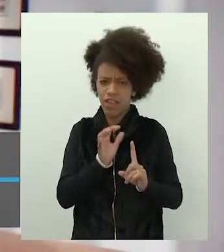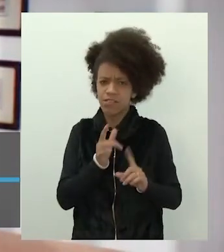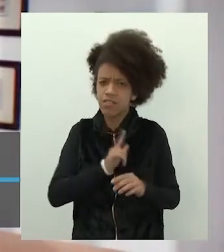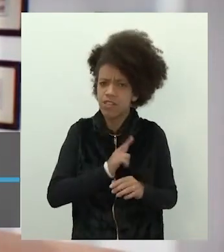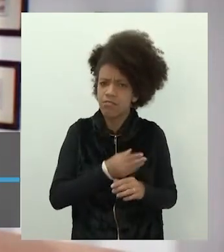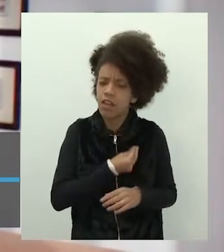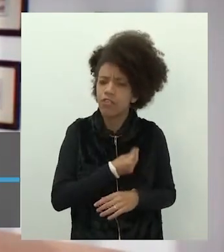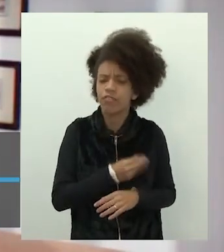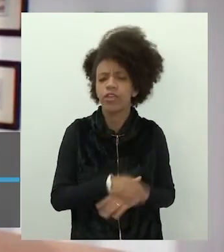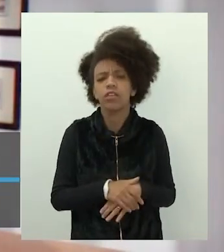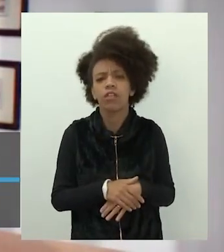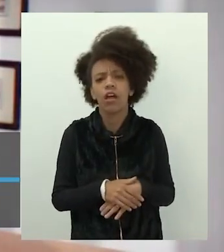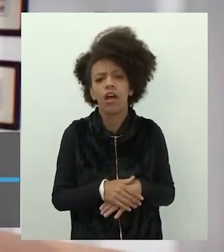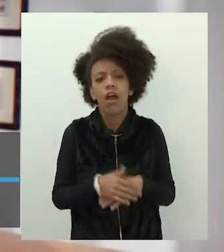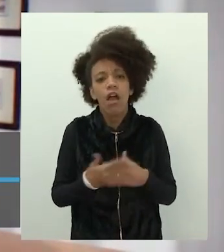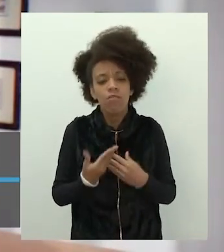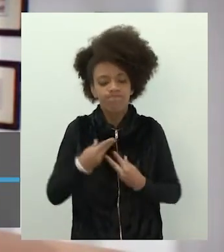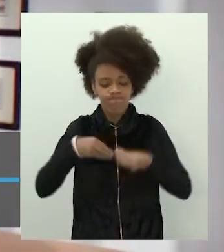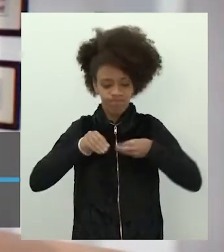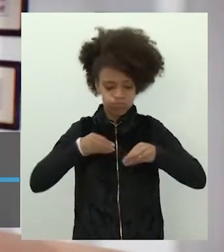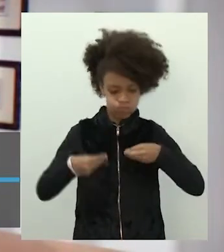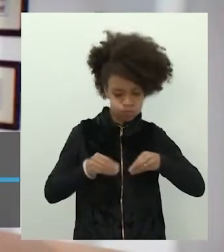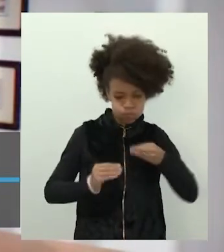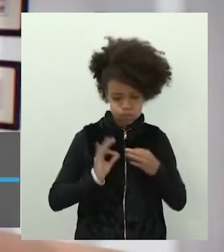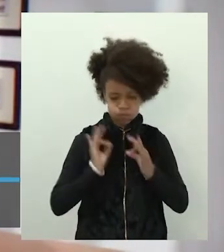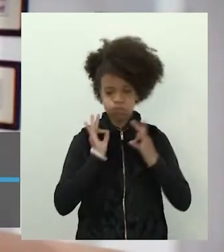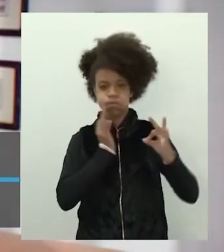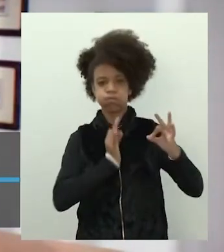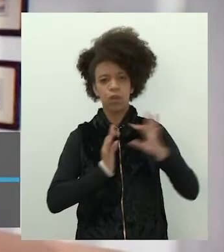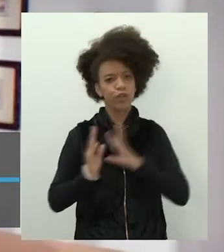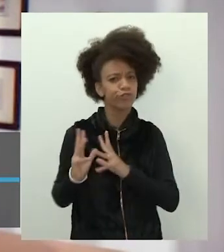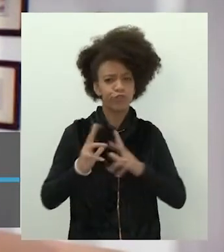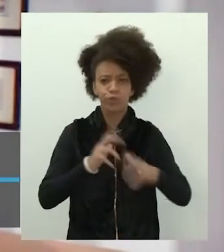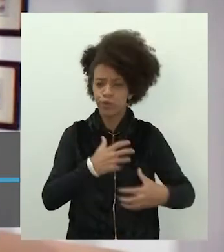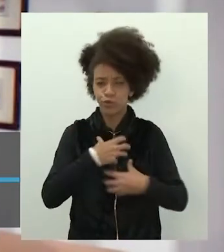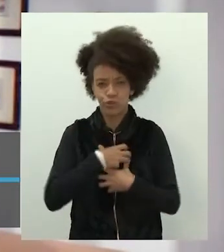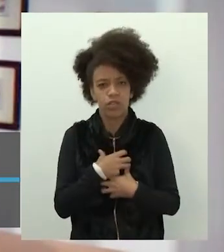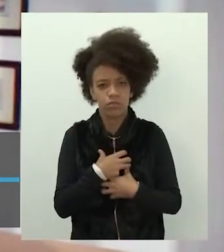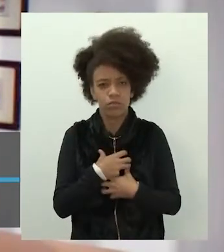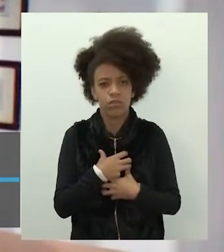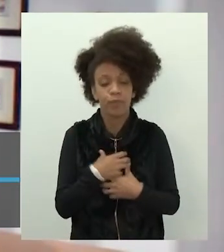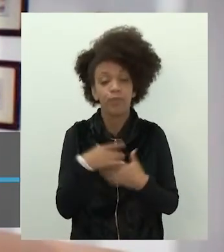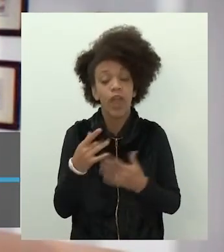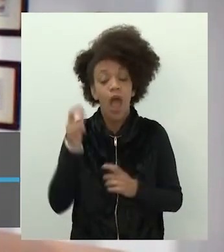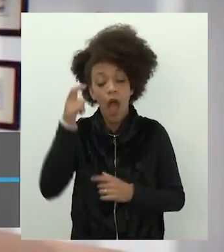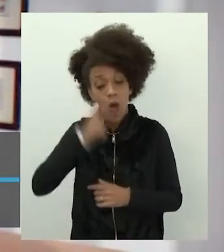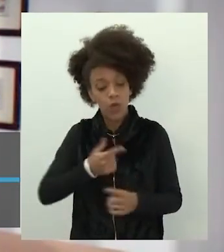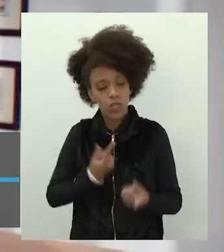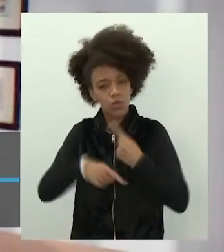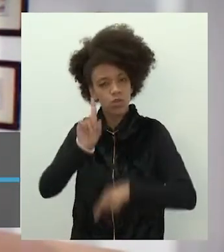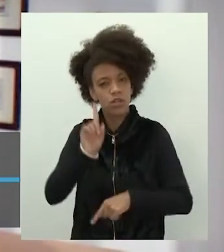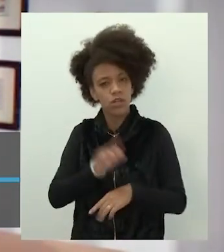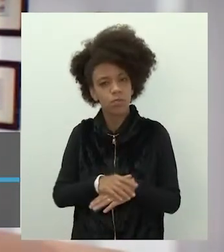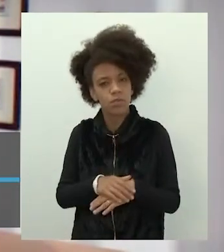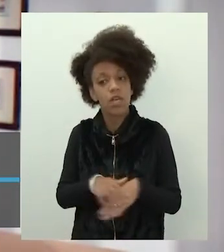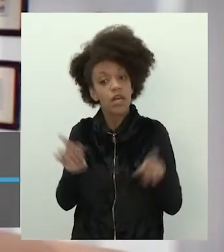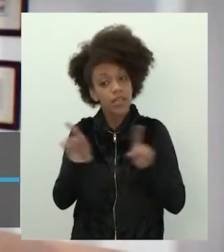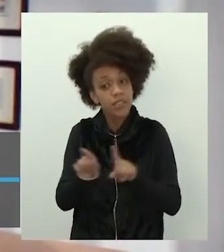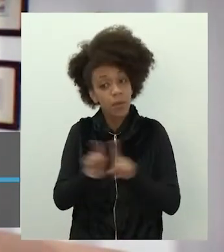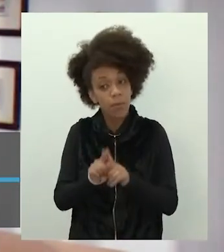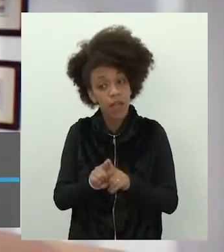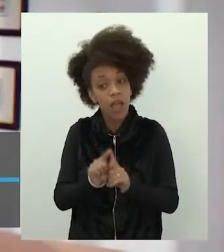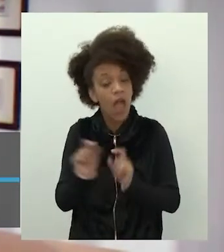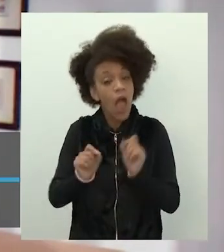temos na vida nos modelam de todas as formas. Aquilo que nós somos é aquilo que